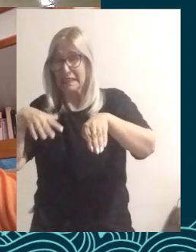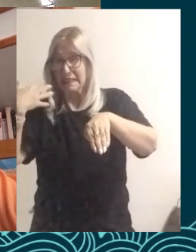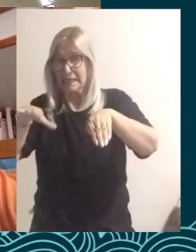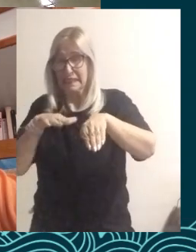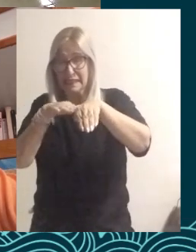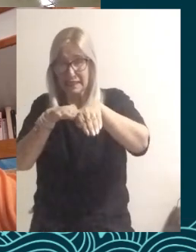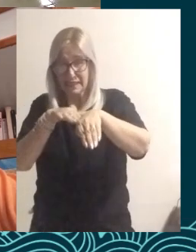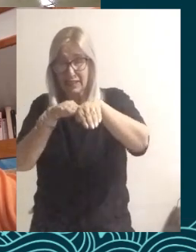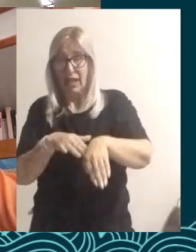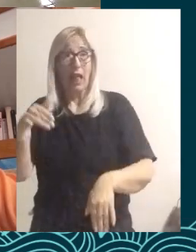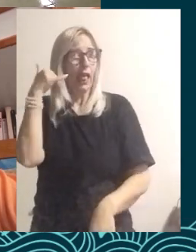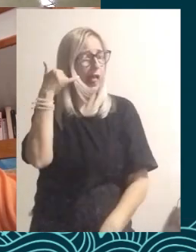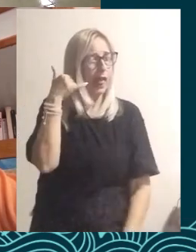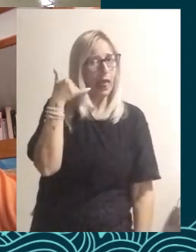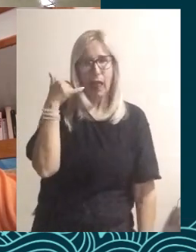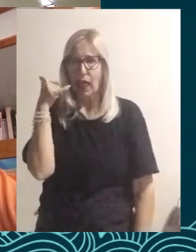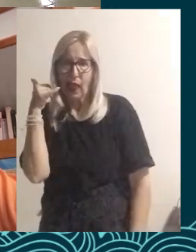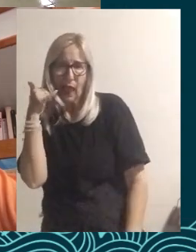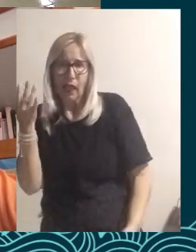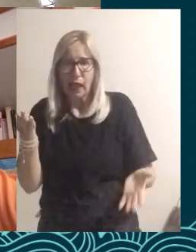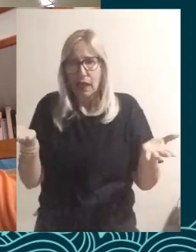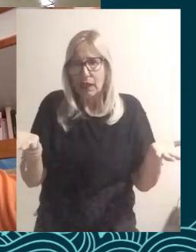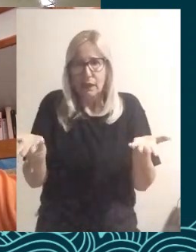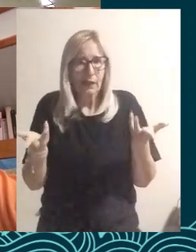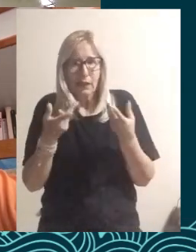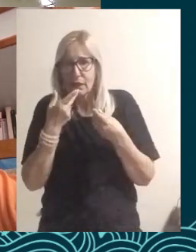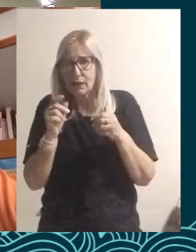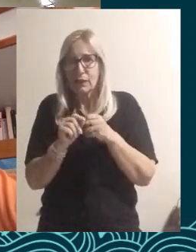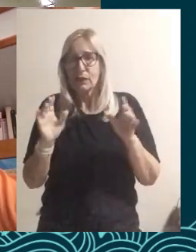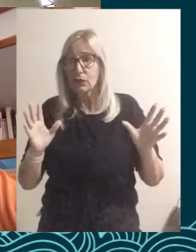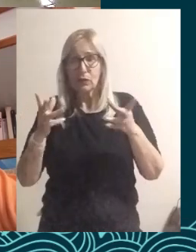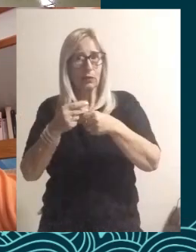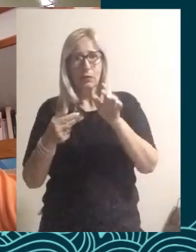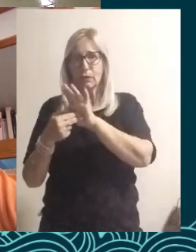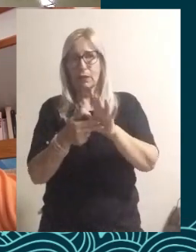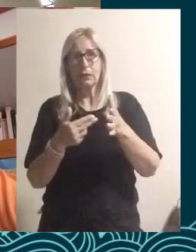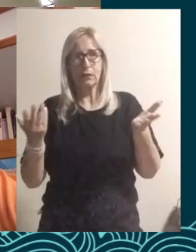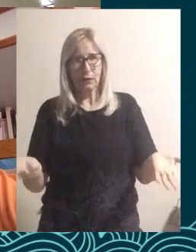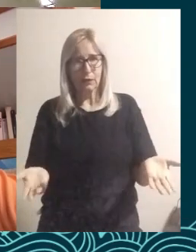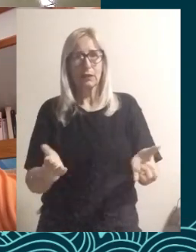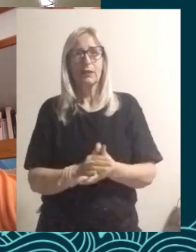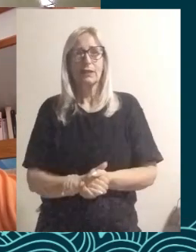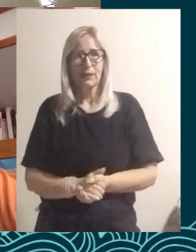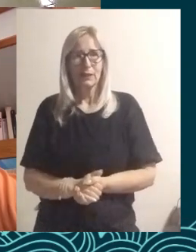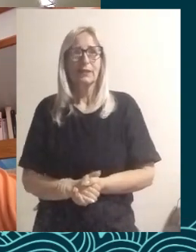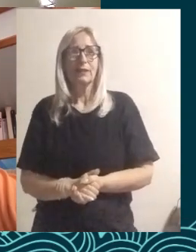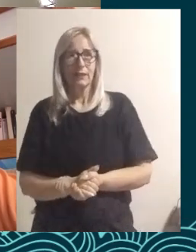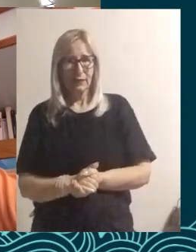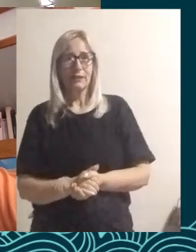trânsito que me exigia atenção, telefone tocando, e você fazendo tudo